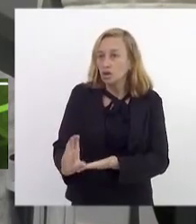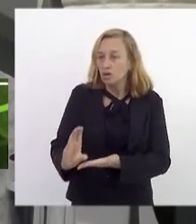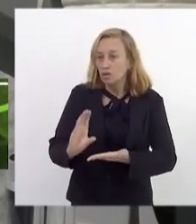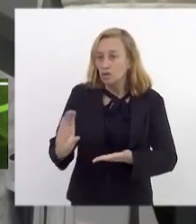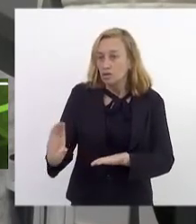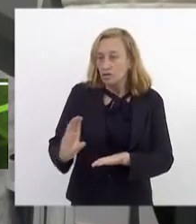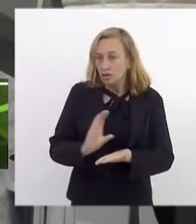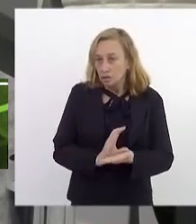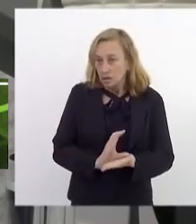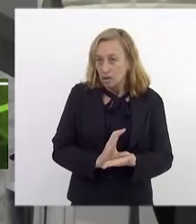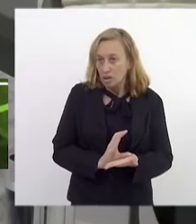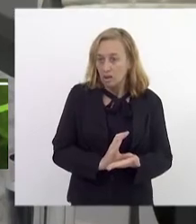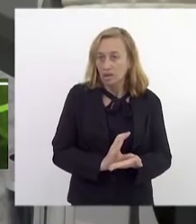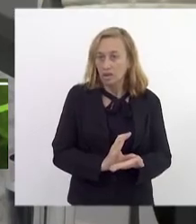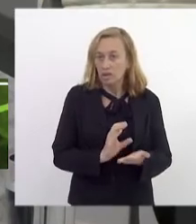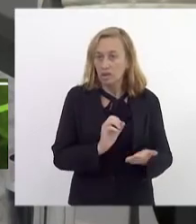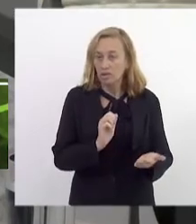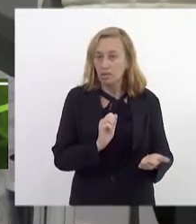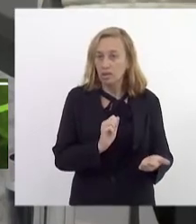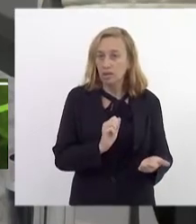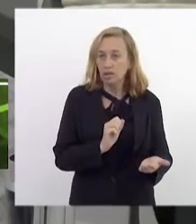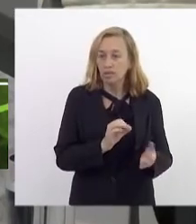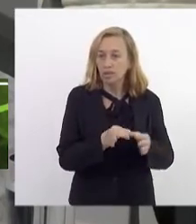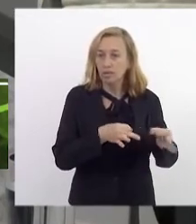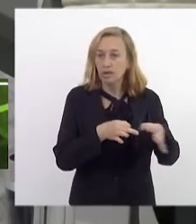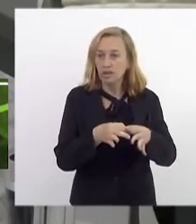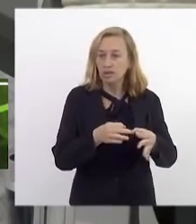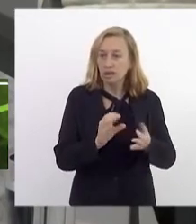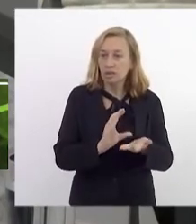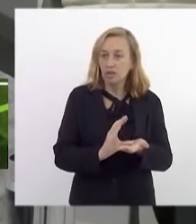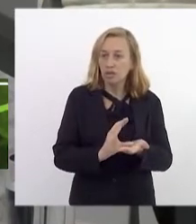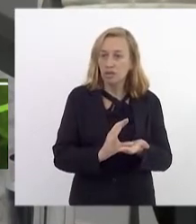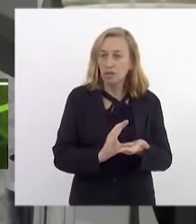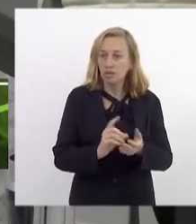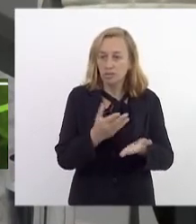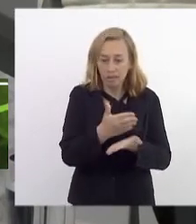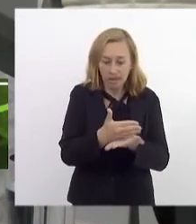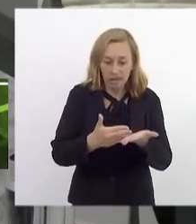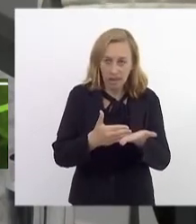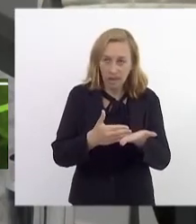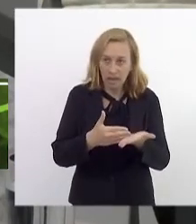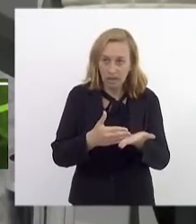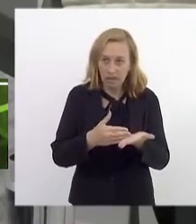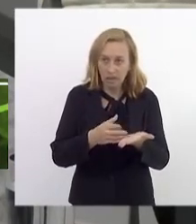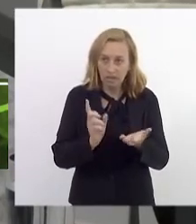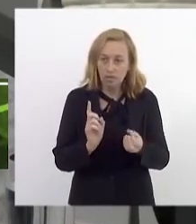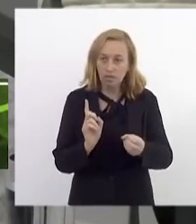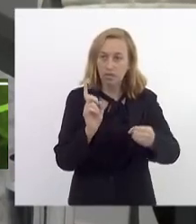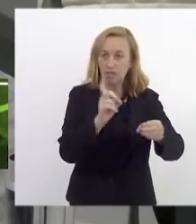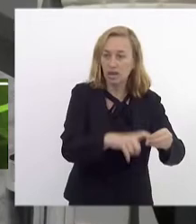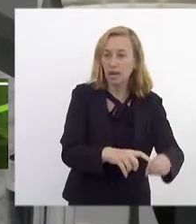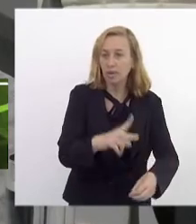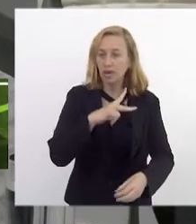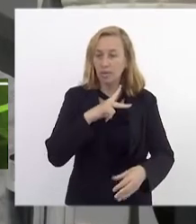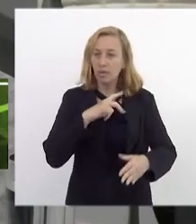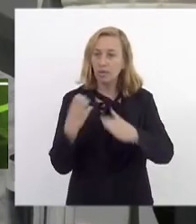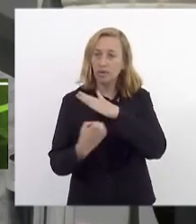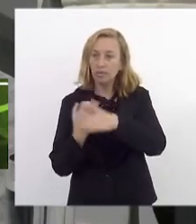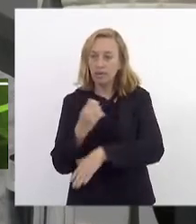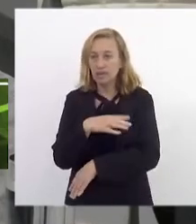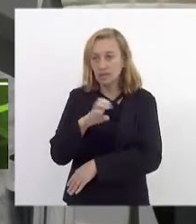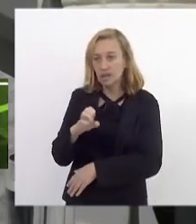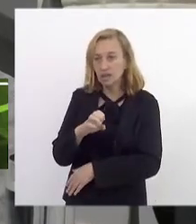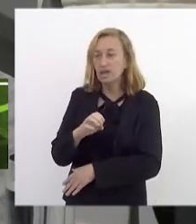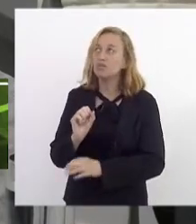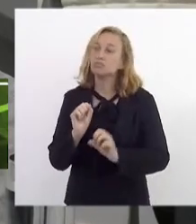concessão, parte voltará para a própria SEDAI via execução dessa ação? Porque aí talvez